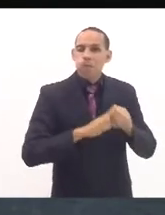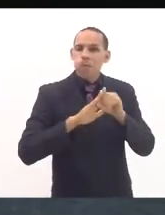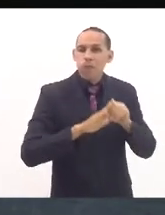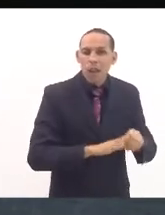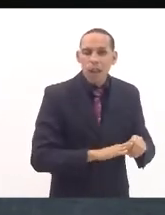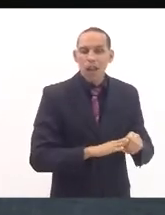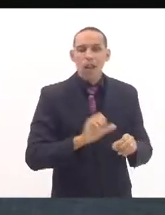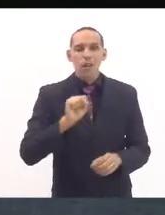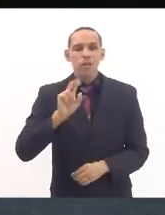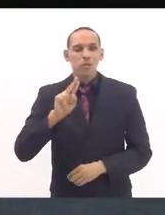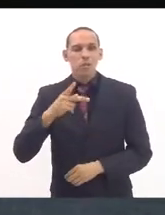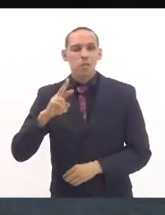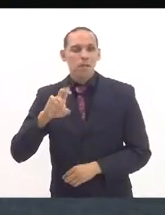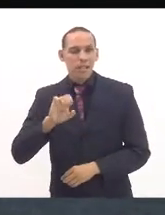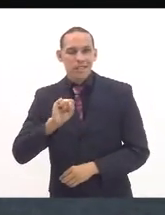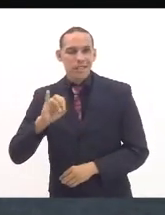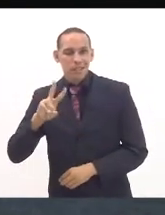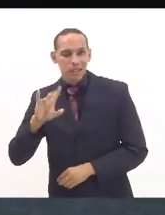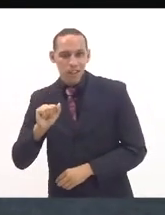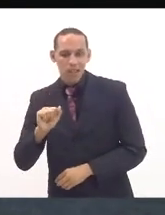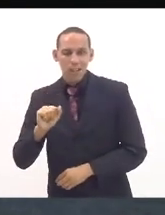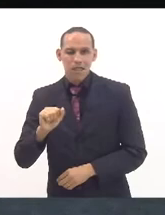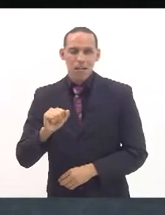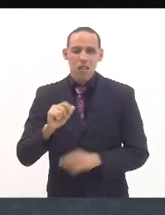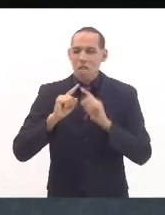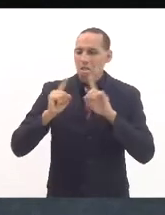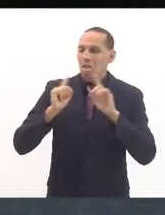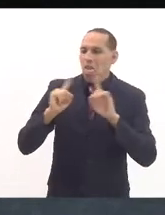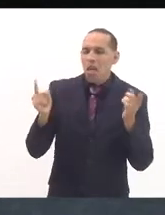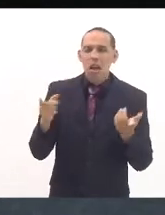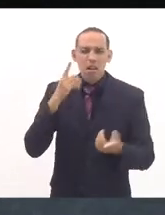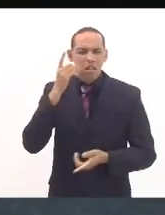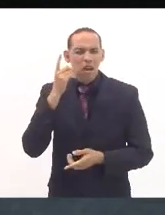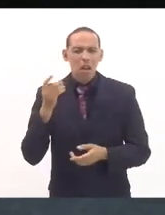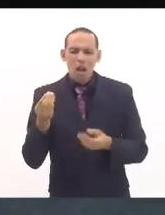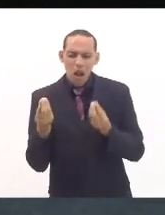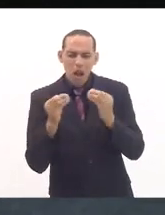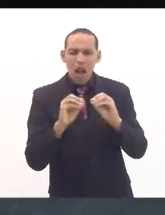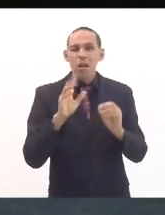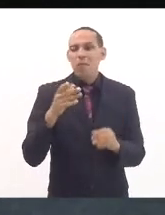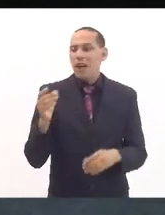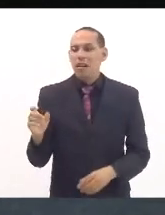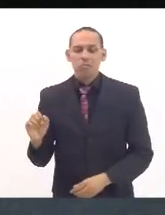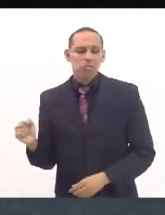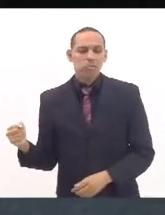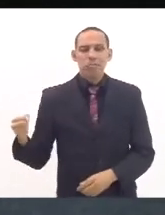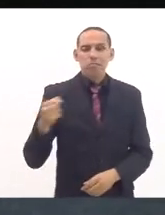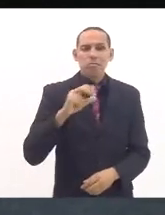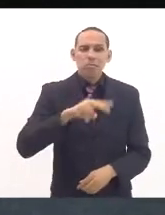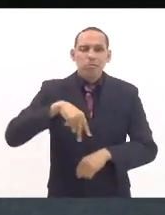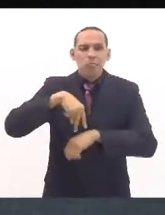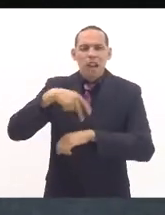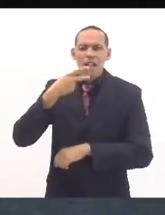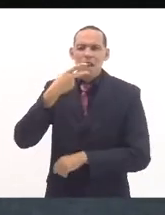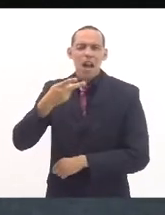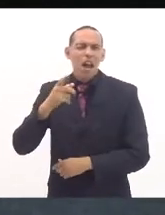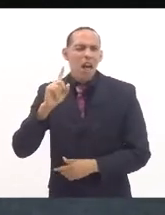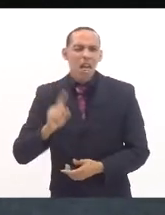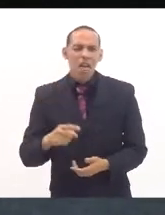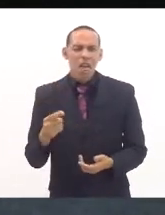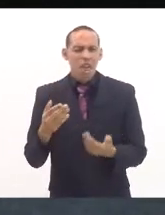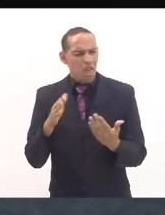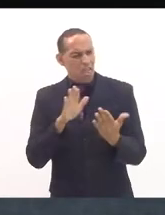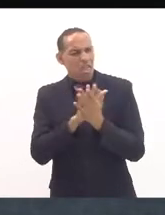Teve gente aqui que reclama que a deputada apresenta a emenda supressiva e sobe e vai falar que a emenda supressiva é uma